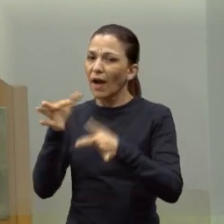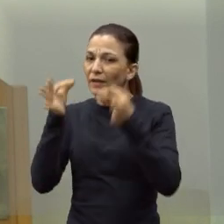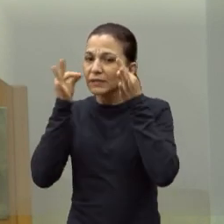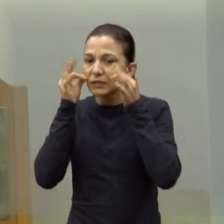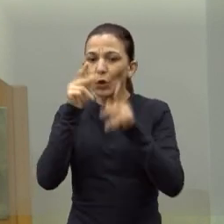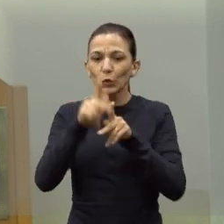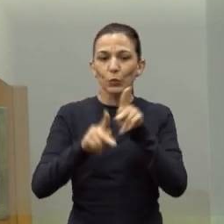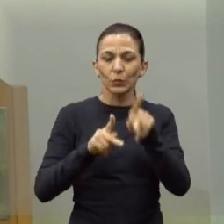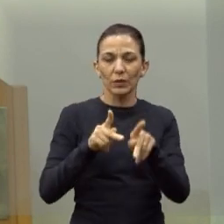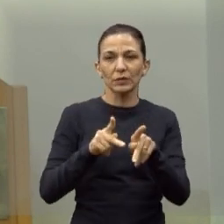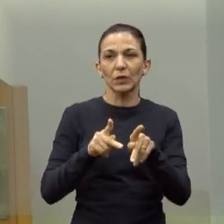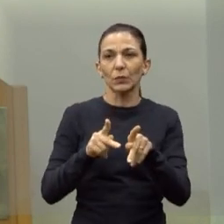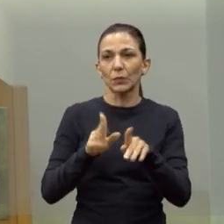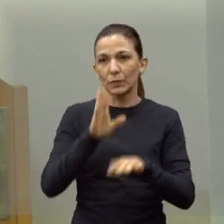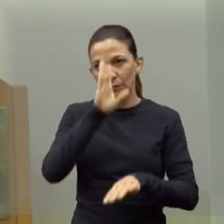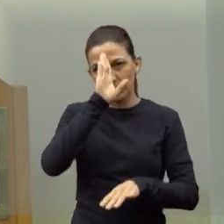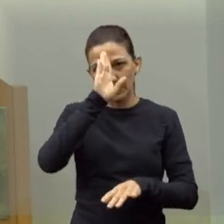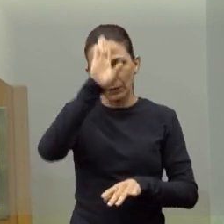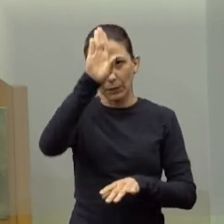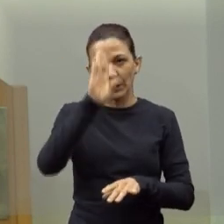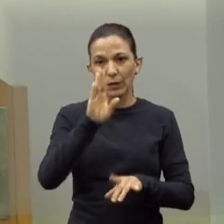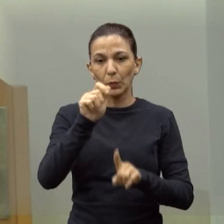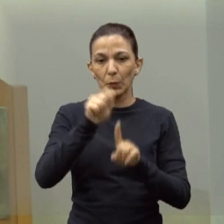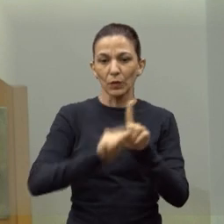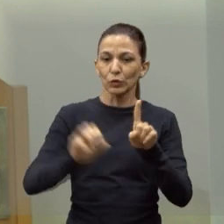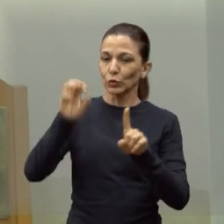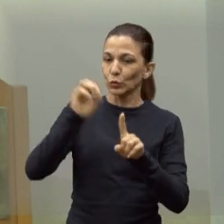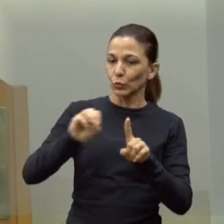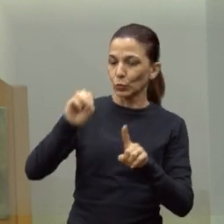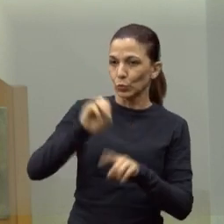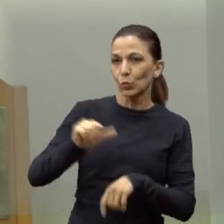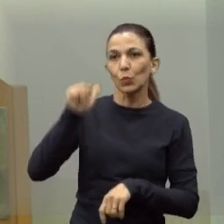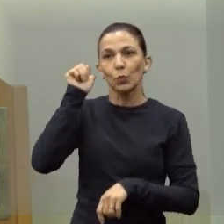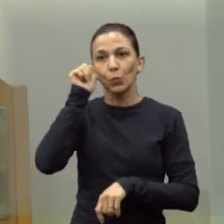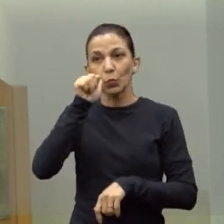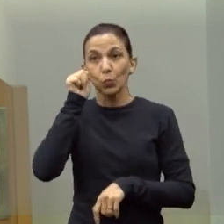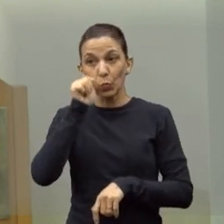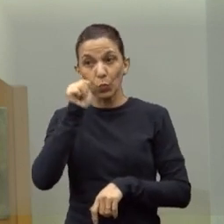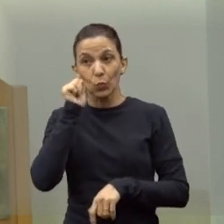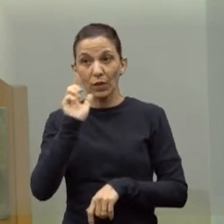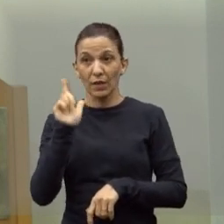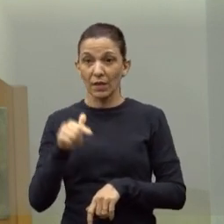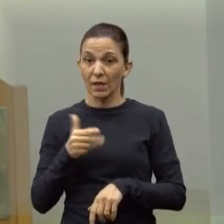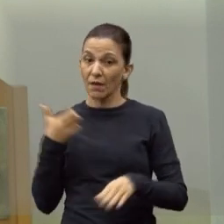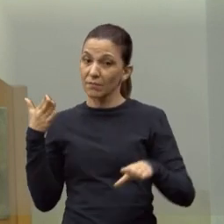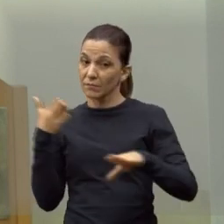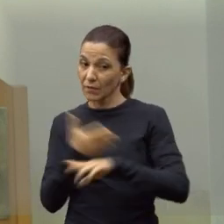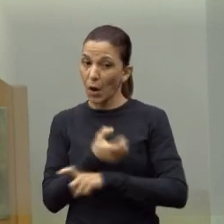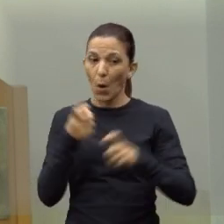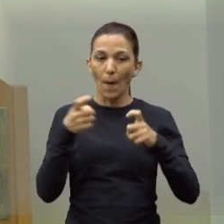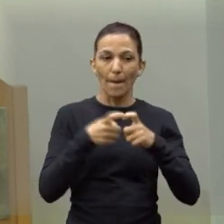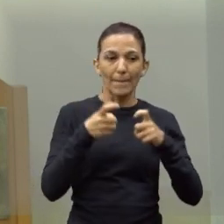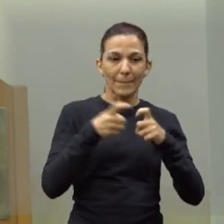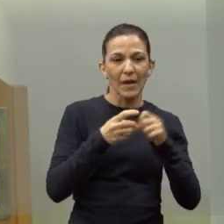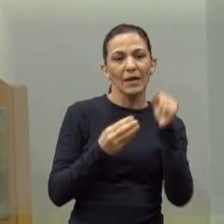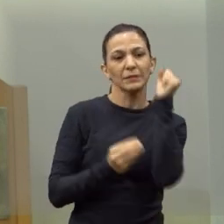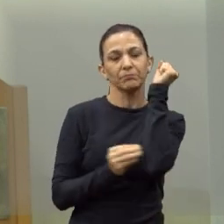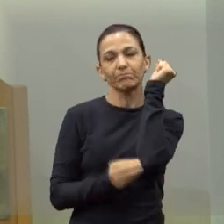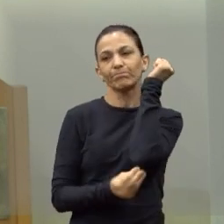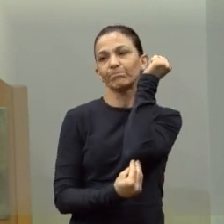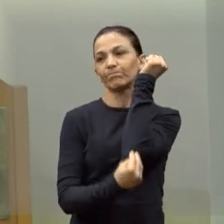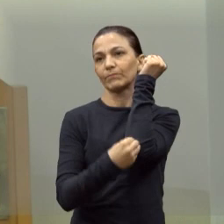da população Principalmente eu topo para as mulheres né que faz aos médicos que faça seus exames né